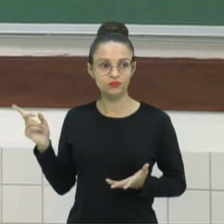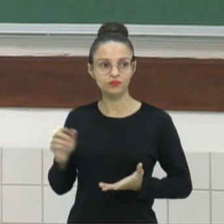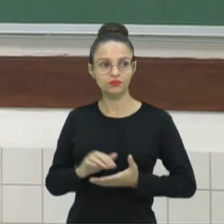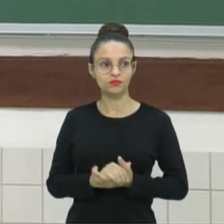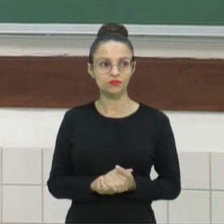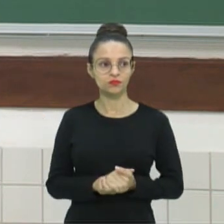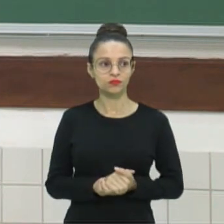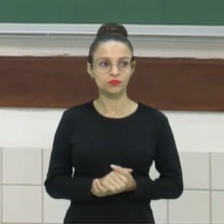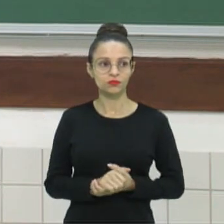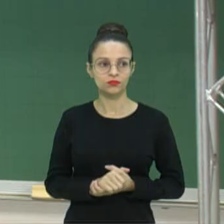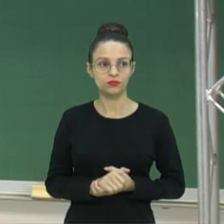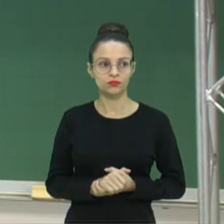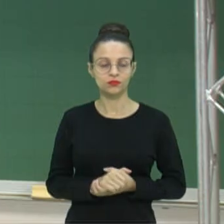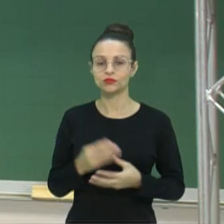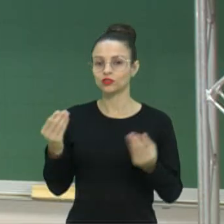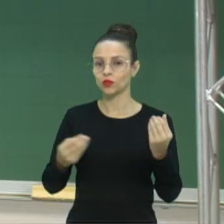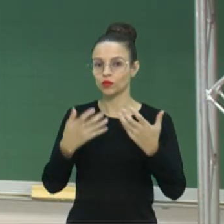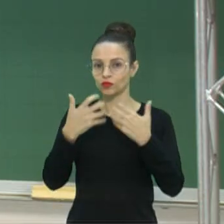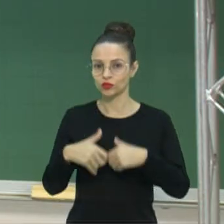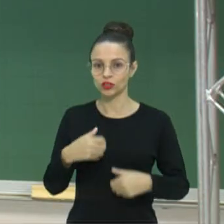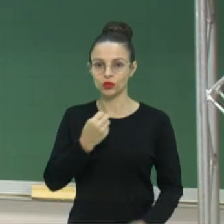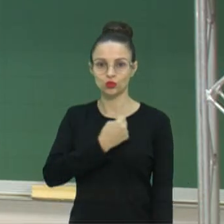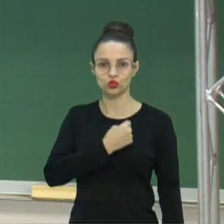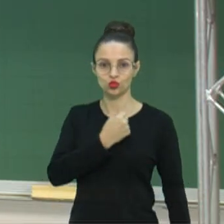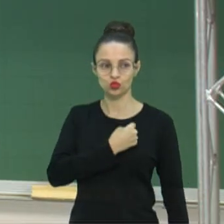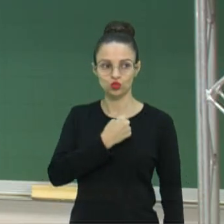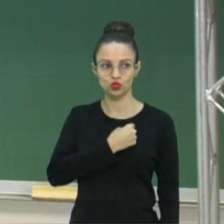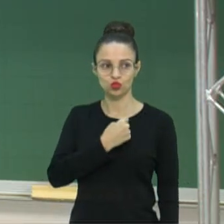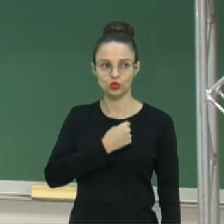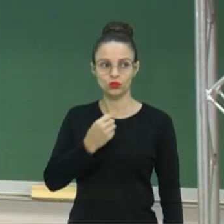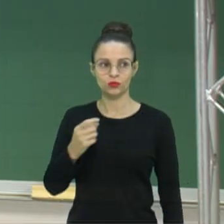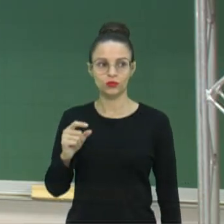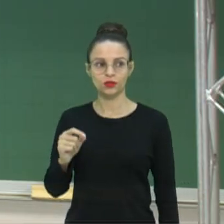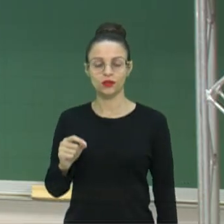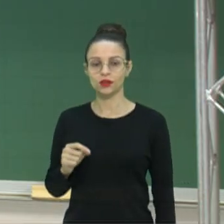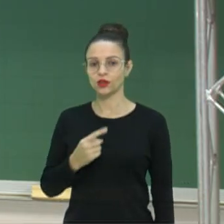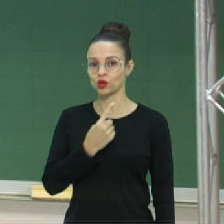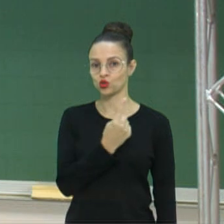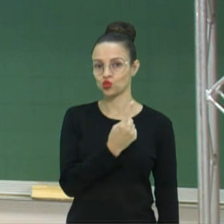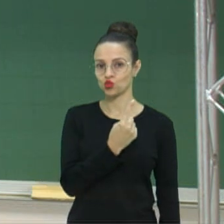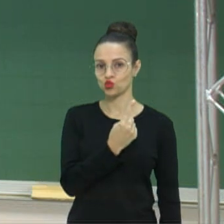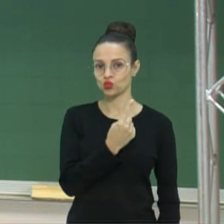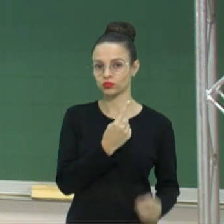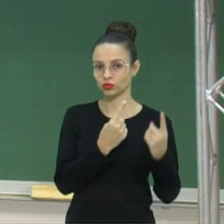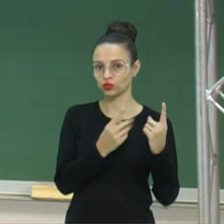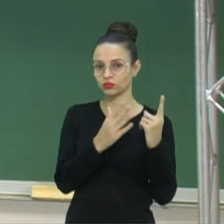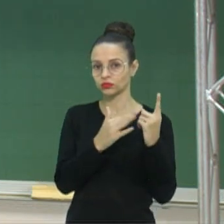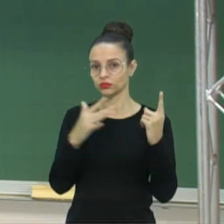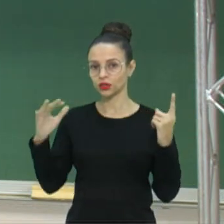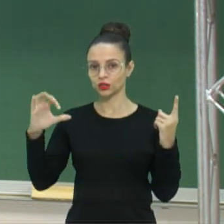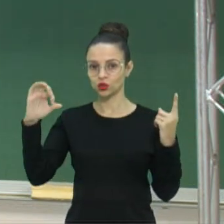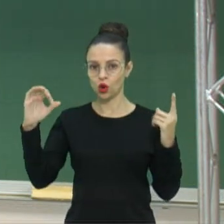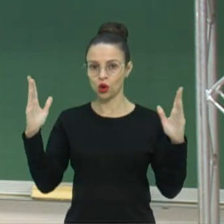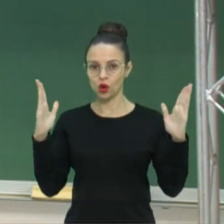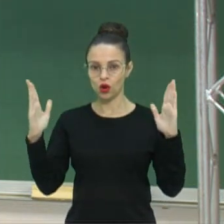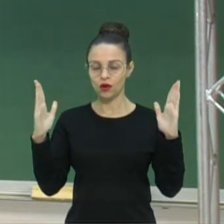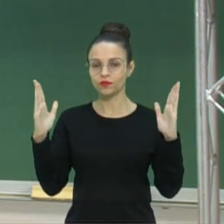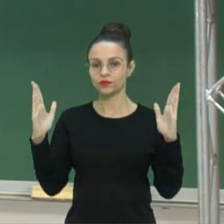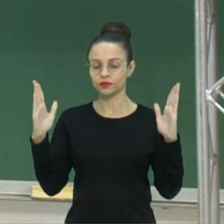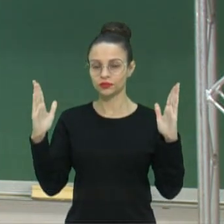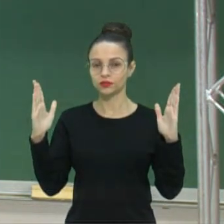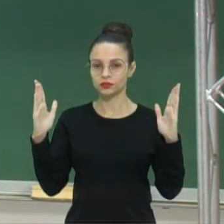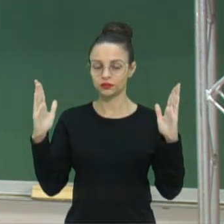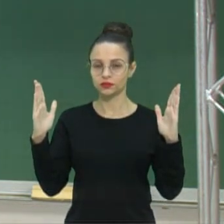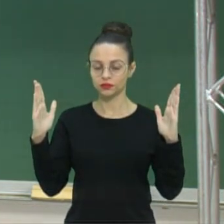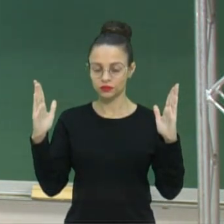Então, a notação científica ela funciona o seguinte. O número que tem que estar aqui entre 1 e 9, né? Não pode ser, tem que ser